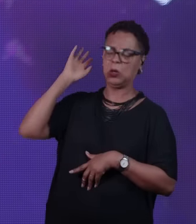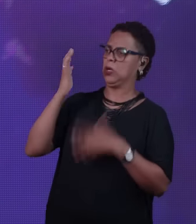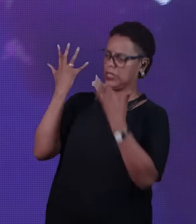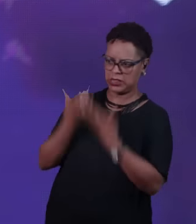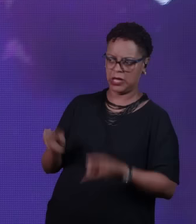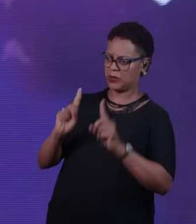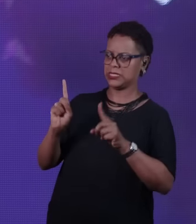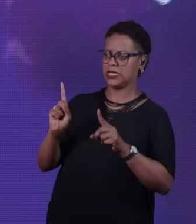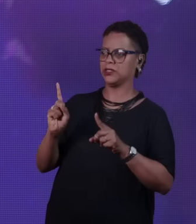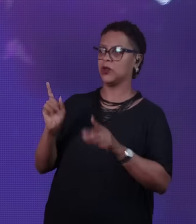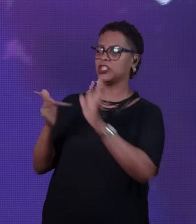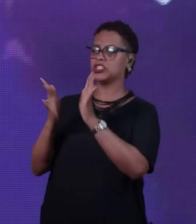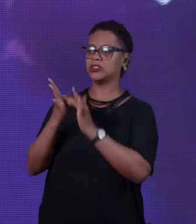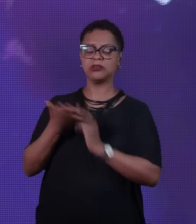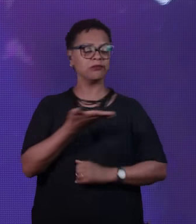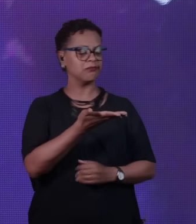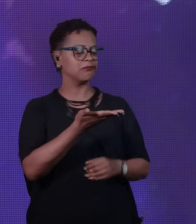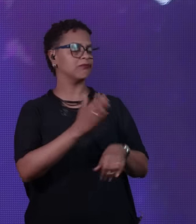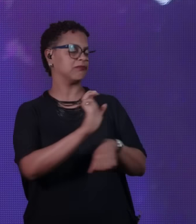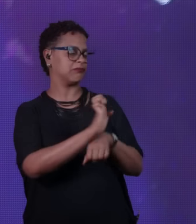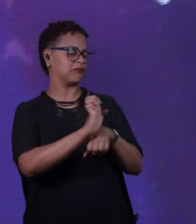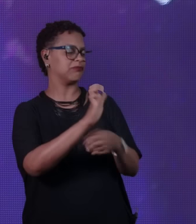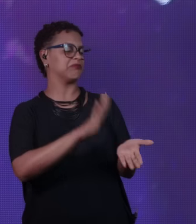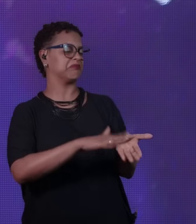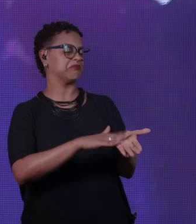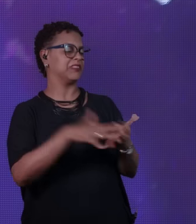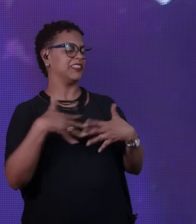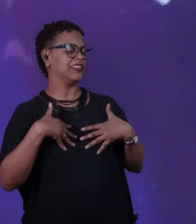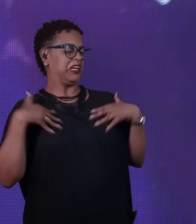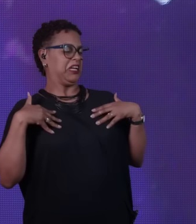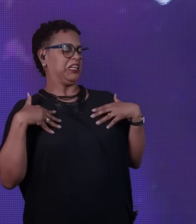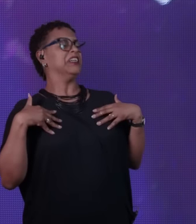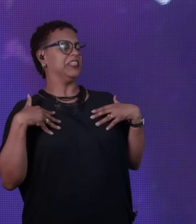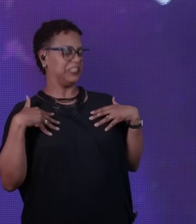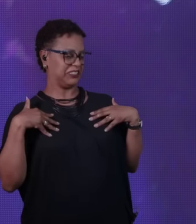dizendo: parabéns, eu me agradei de vocês.